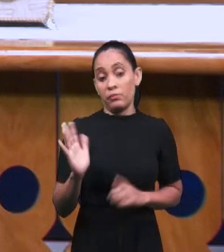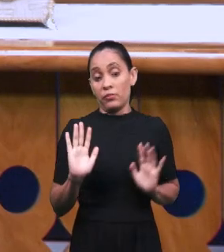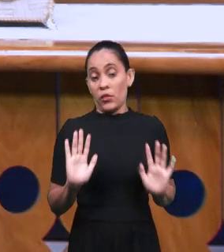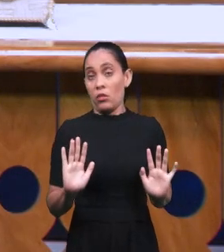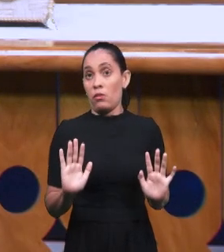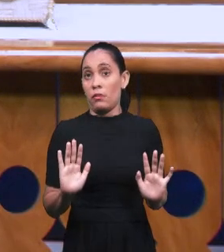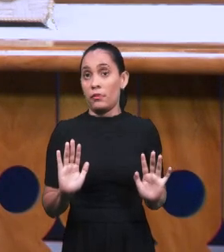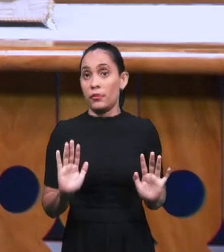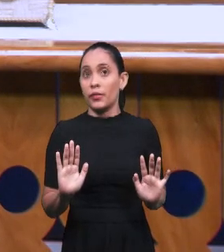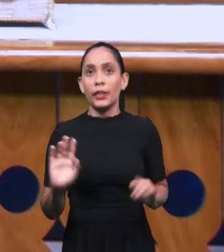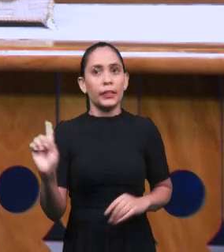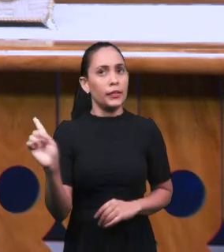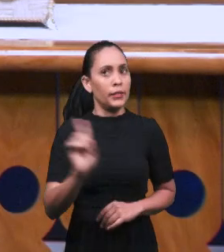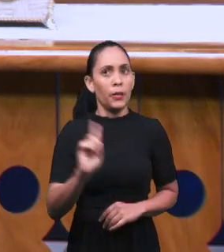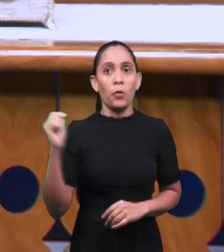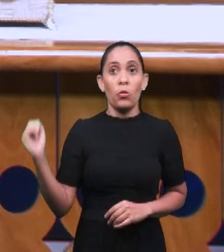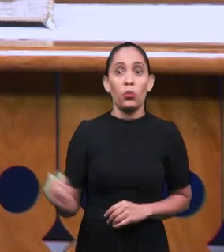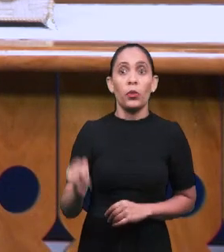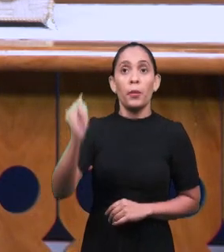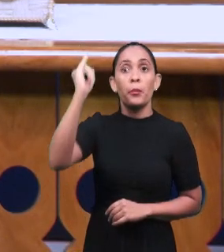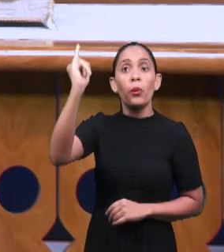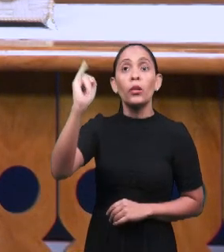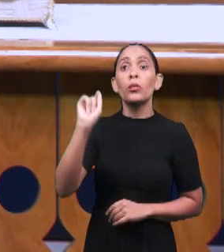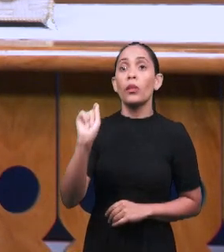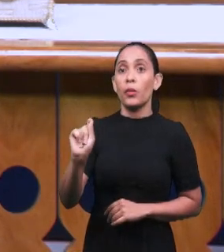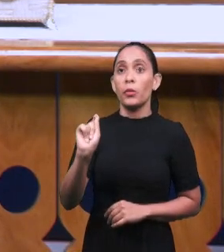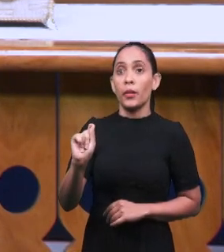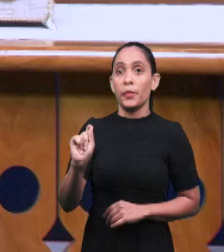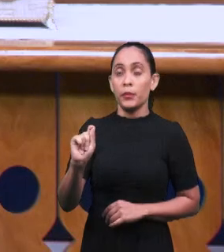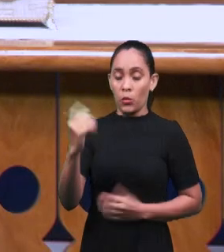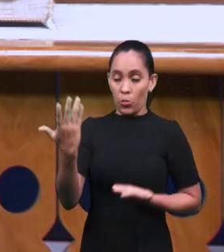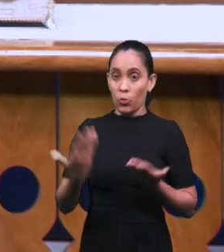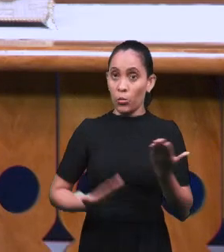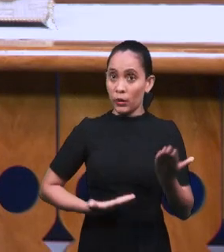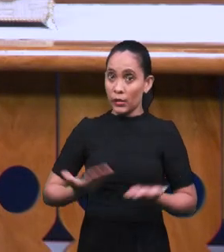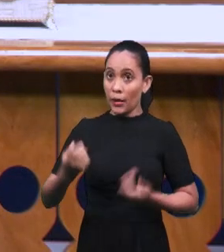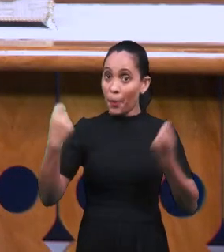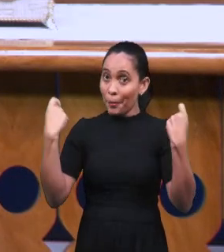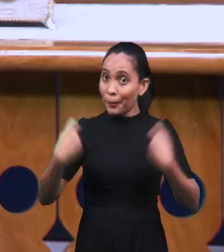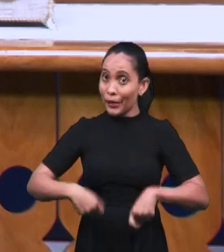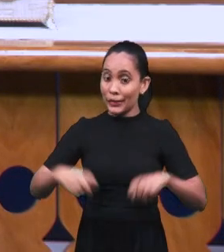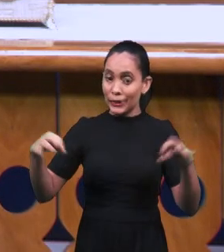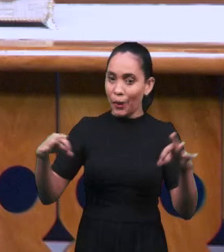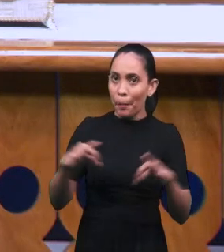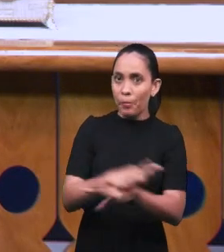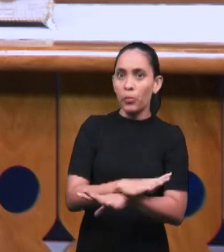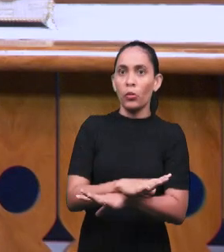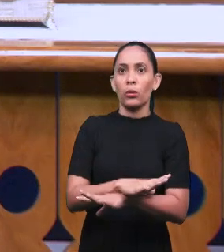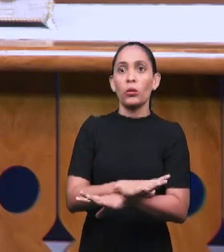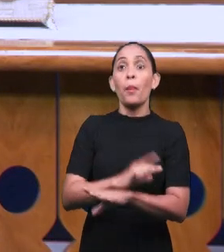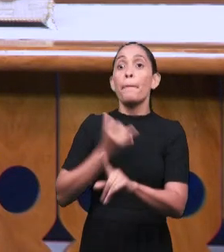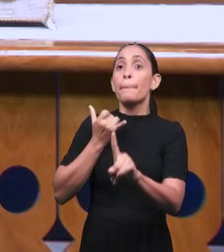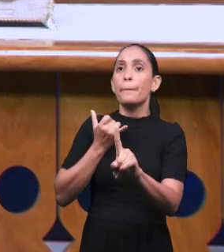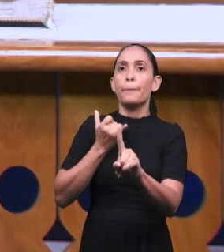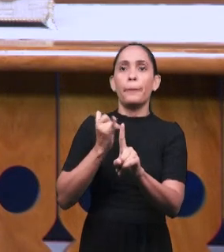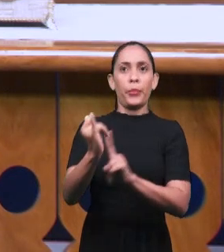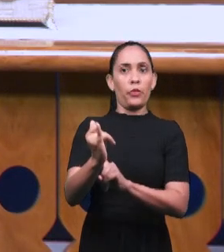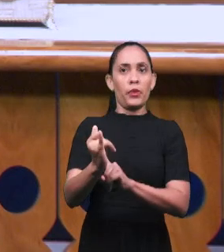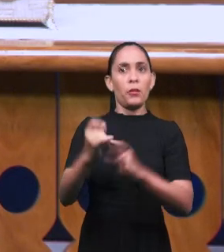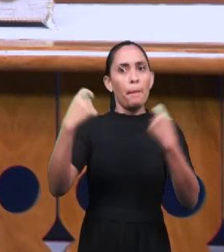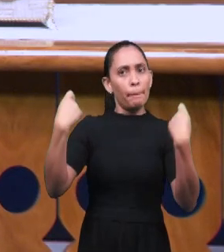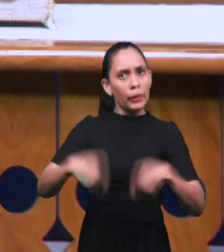Agora, o que importa é a igreja tem que estar preparada. Profeticamente, ela tem que estar